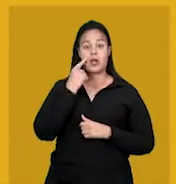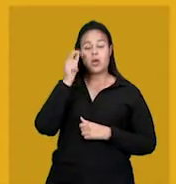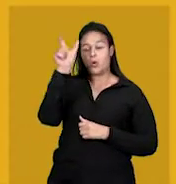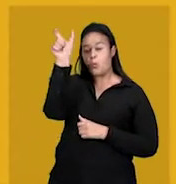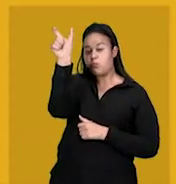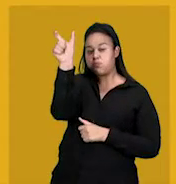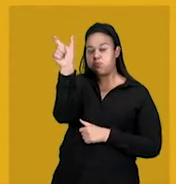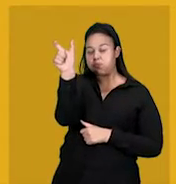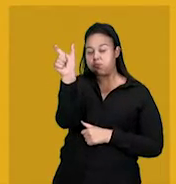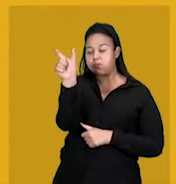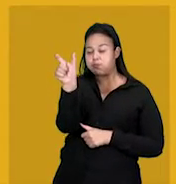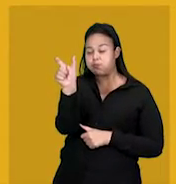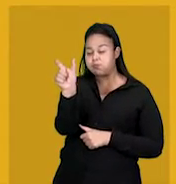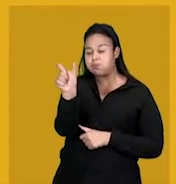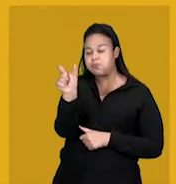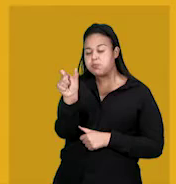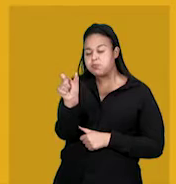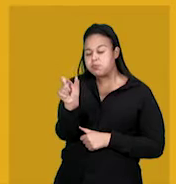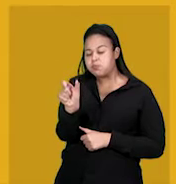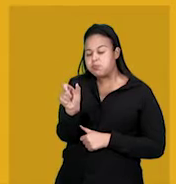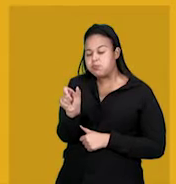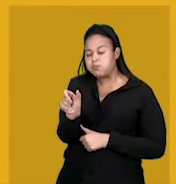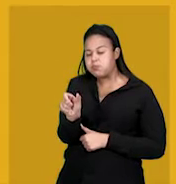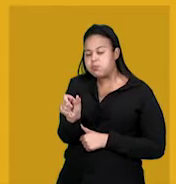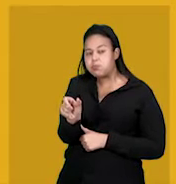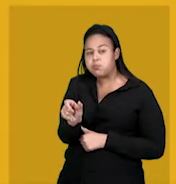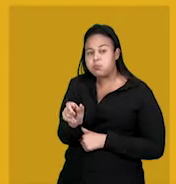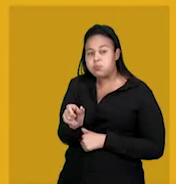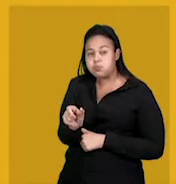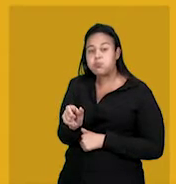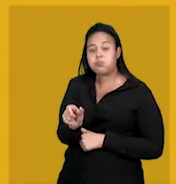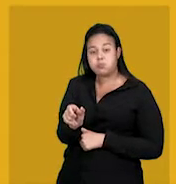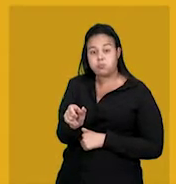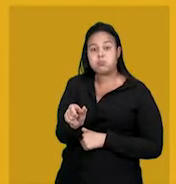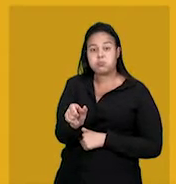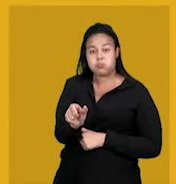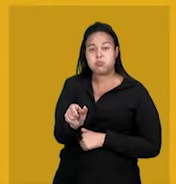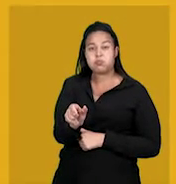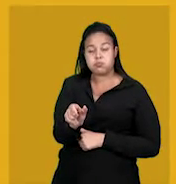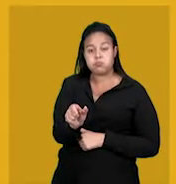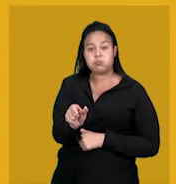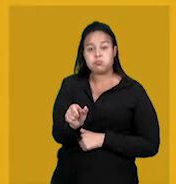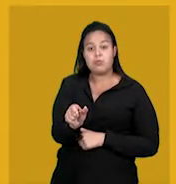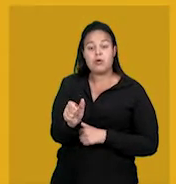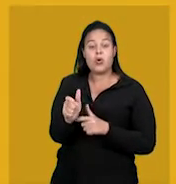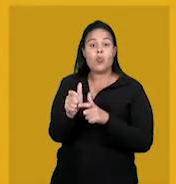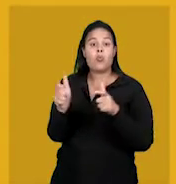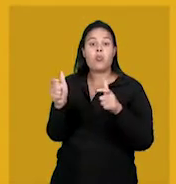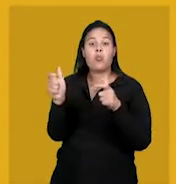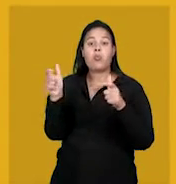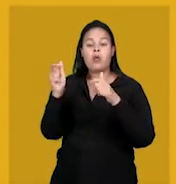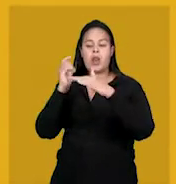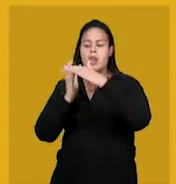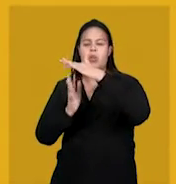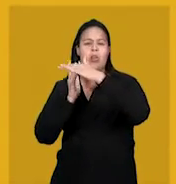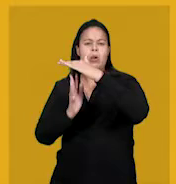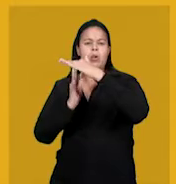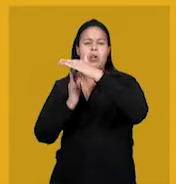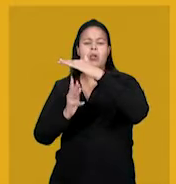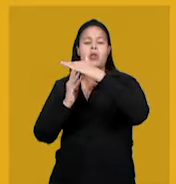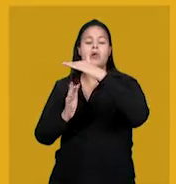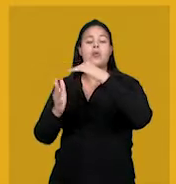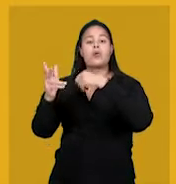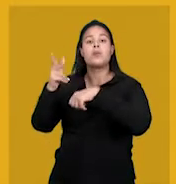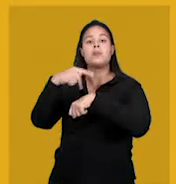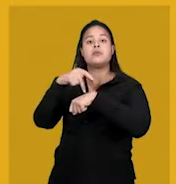é o fluxo mais intenso de migração que a gente tem no Brasil. Então,